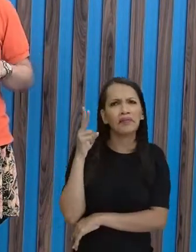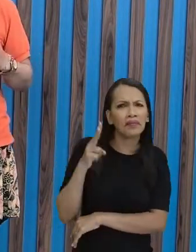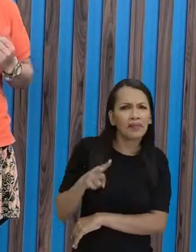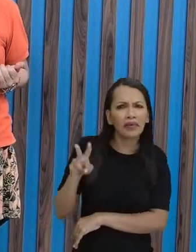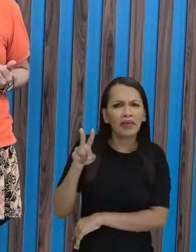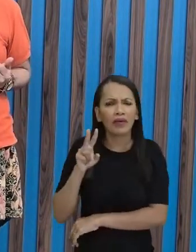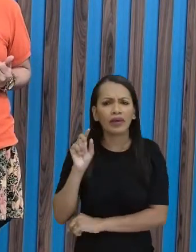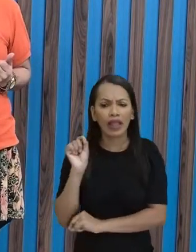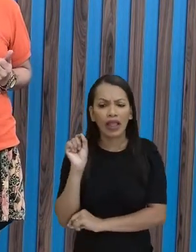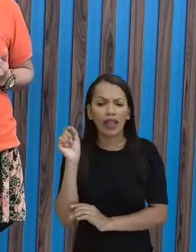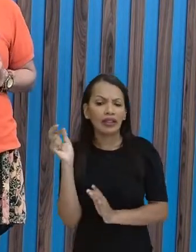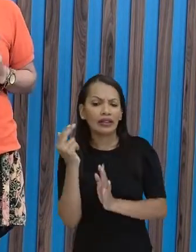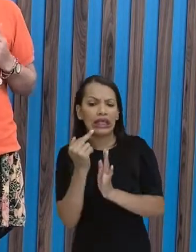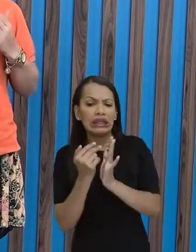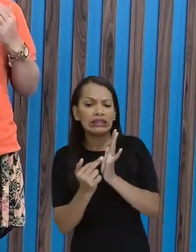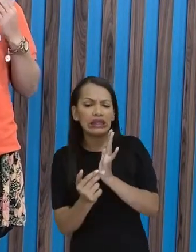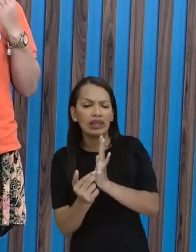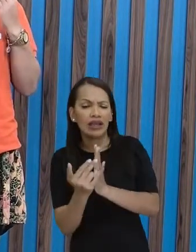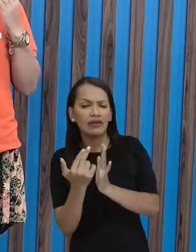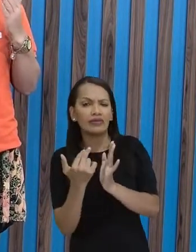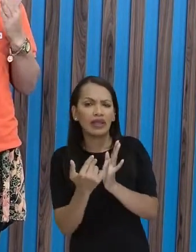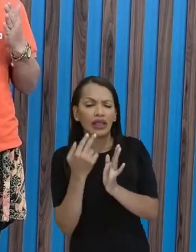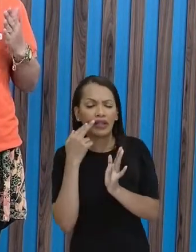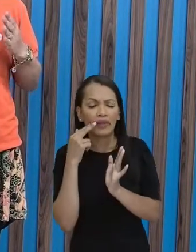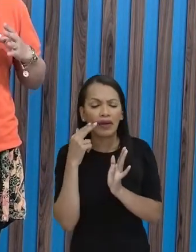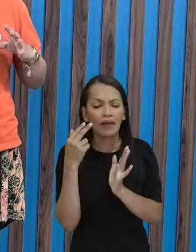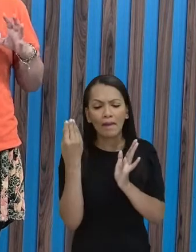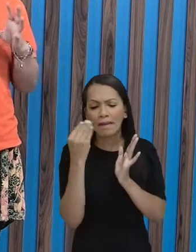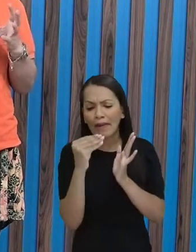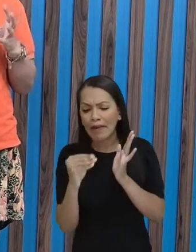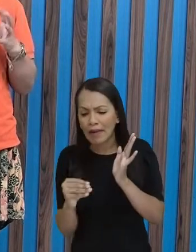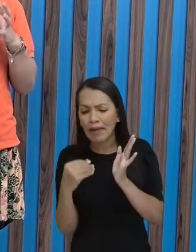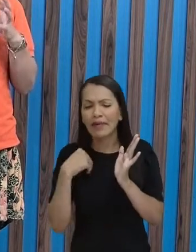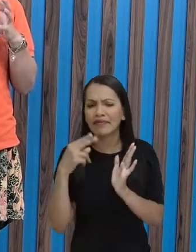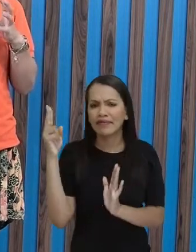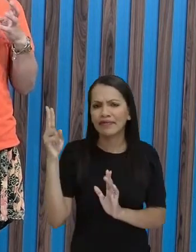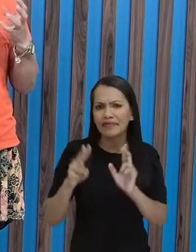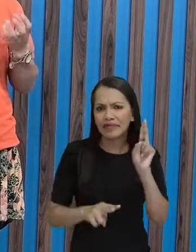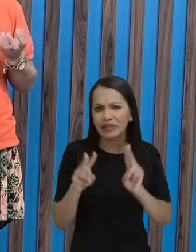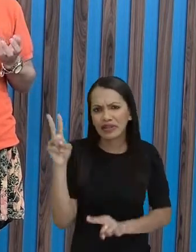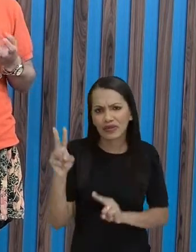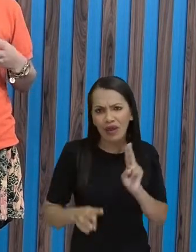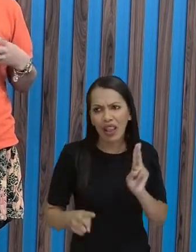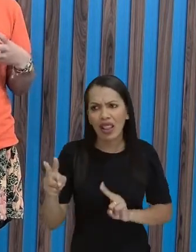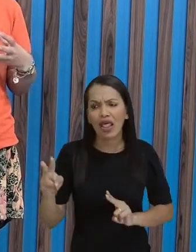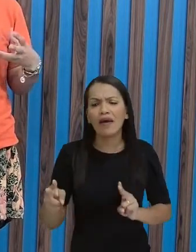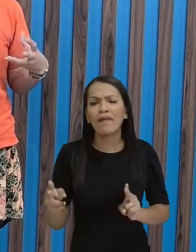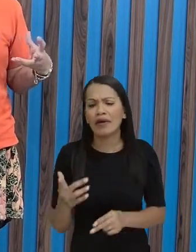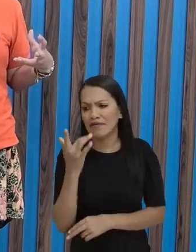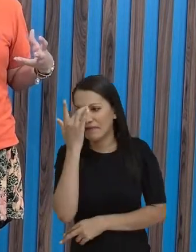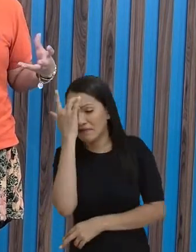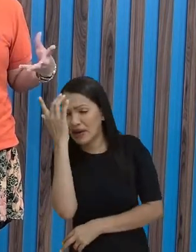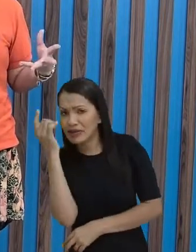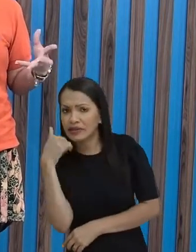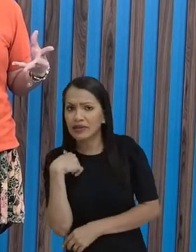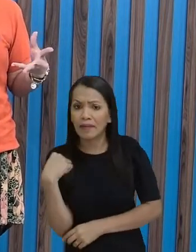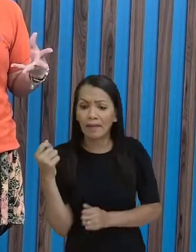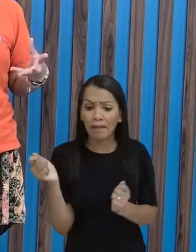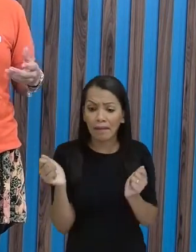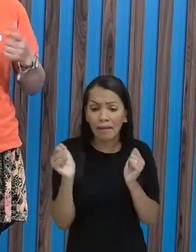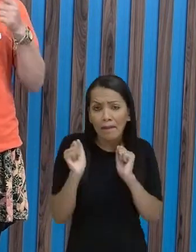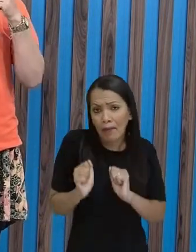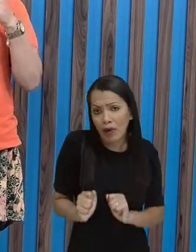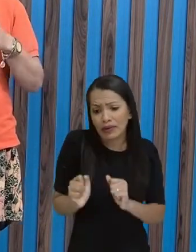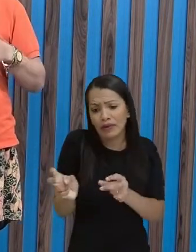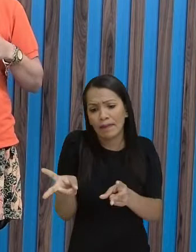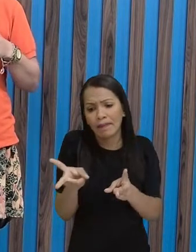isso, desenhando a situação para a gente visualizar algo de uma forma mais concreta, que a gente possa perceber, ver ali o